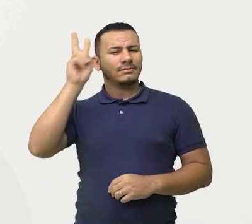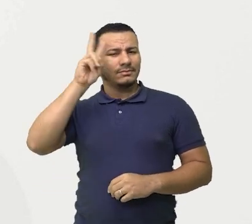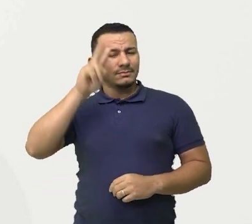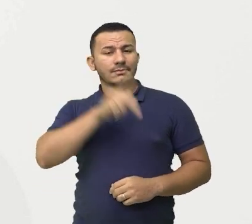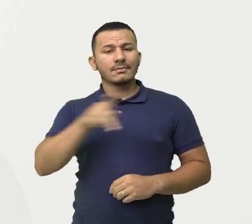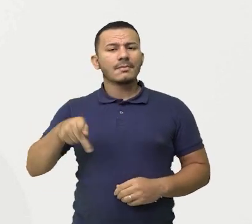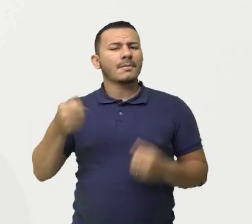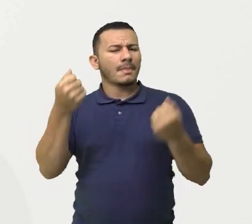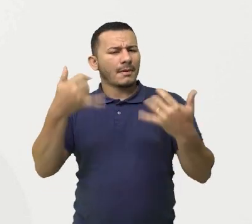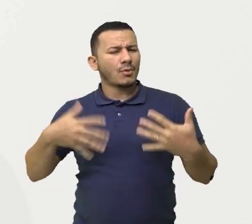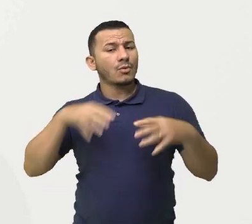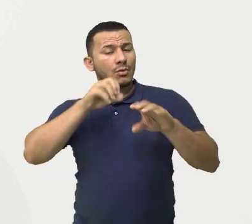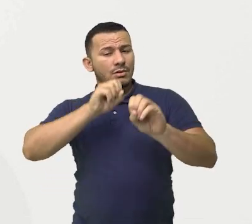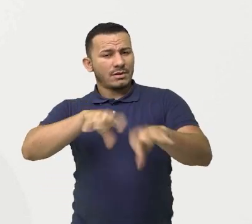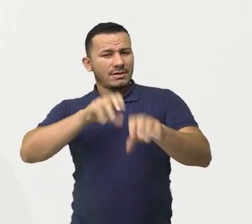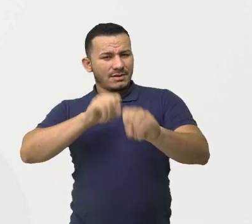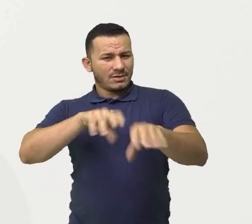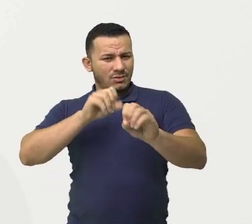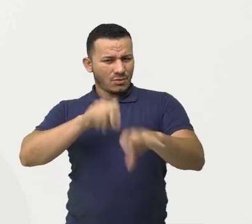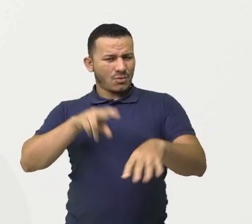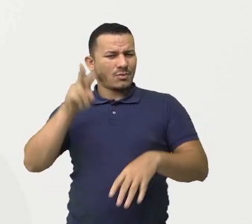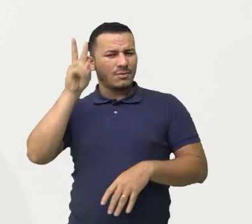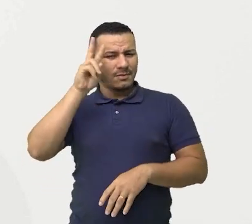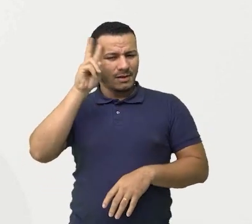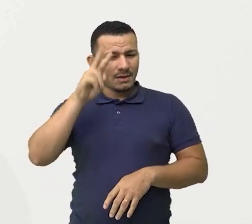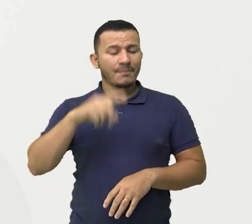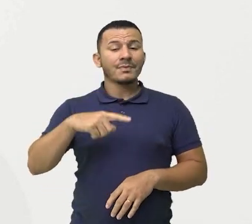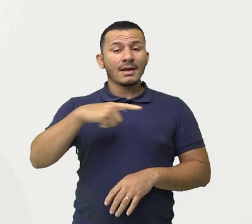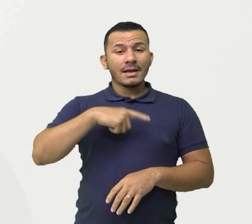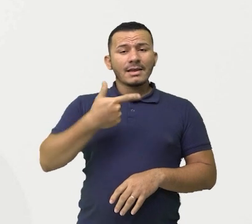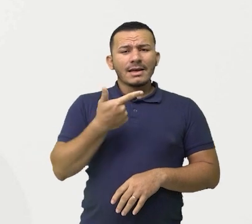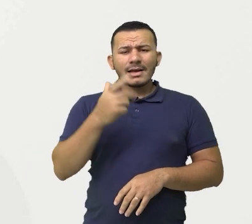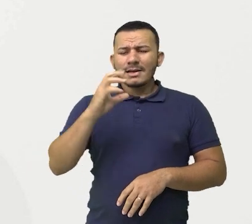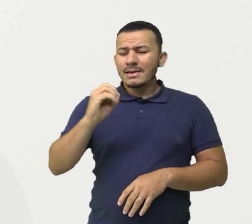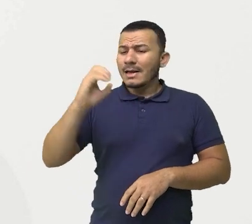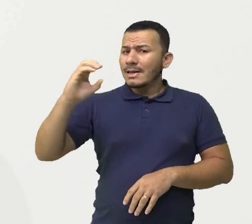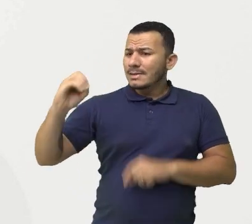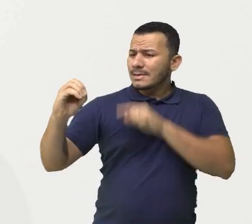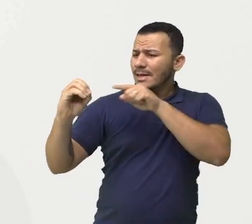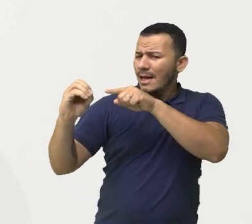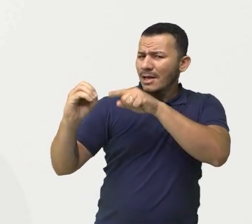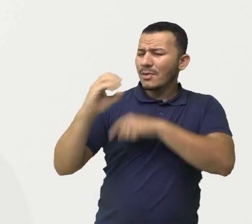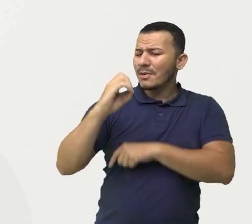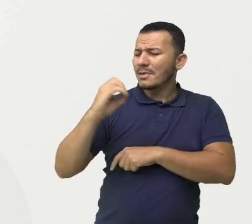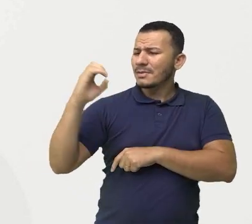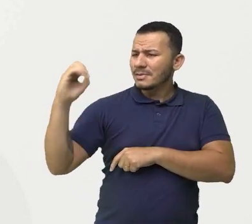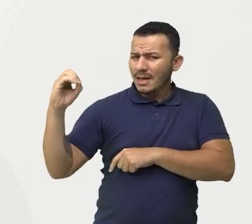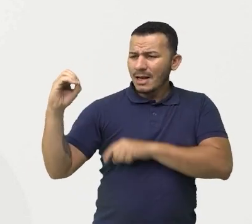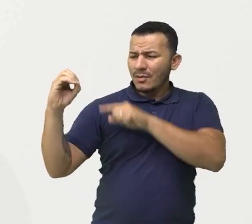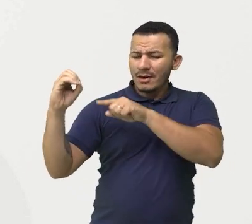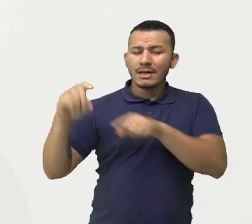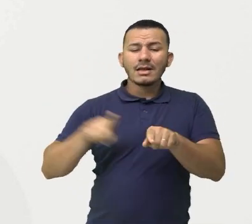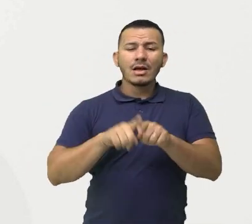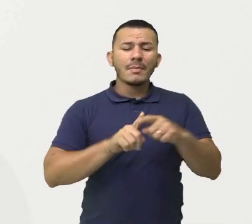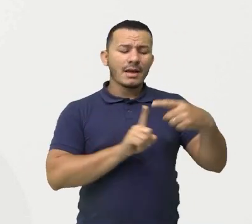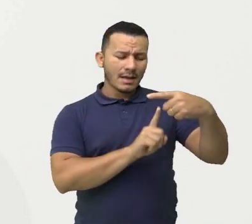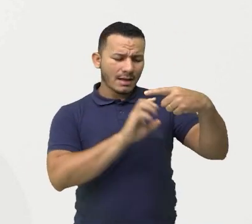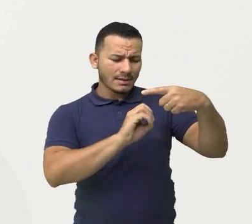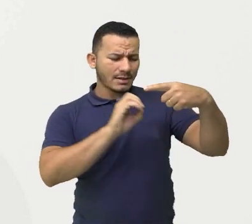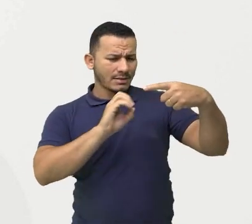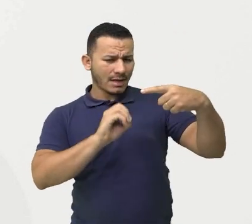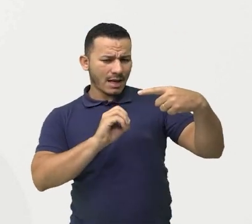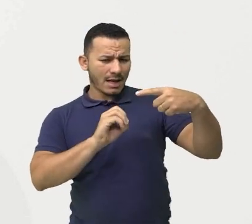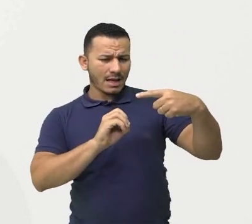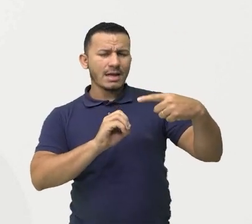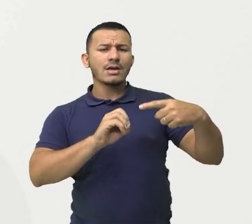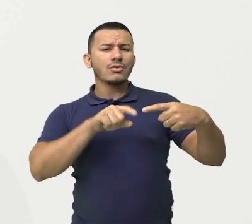do que o professor te ensinou aí na cartela anterior, que quando tiver zero aí multiplicando e tem zero no denominador, tem zero no